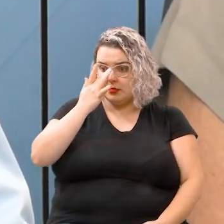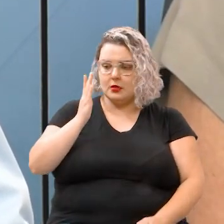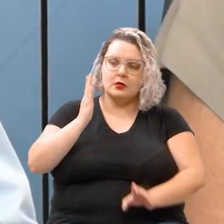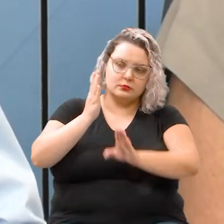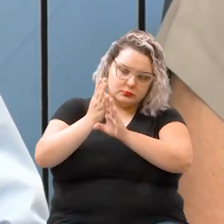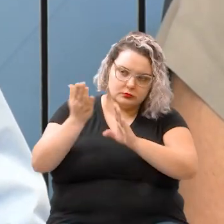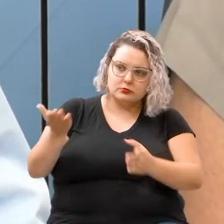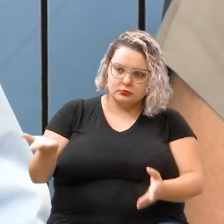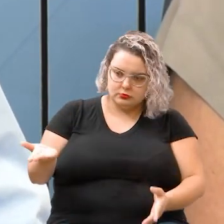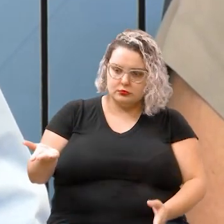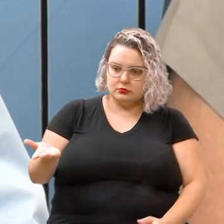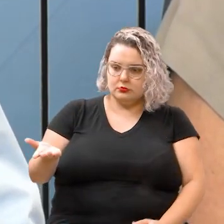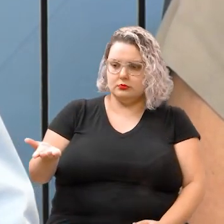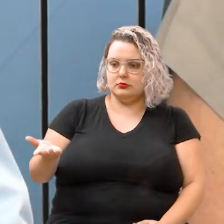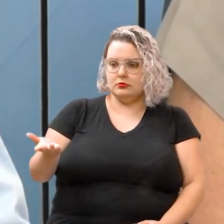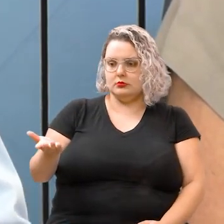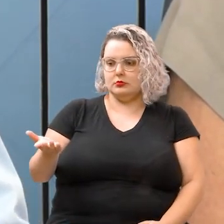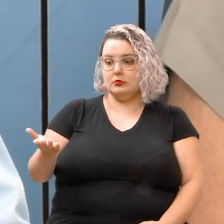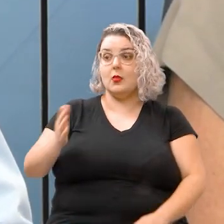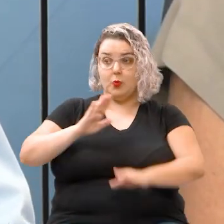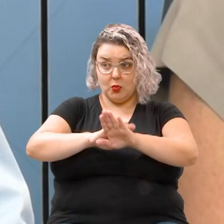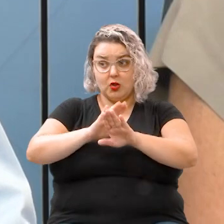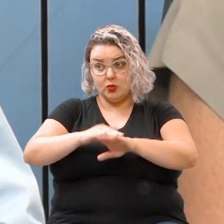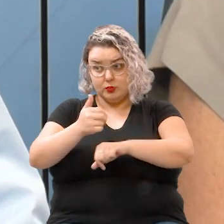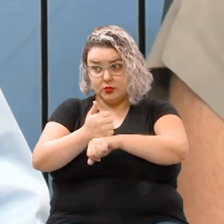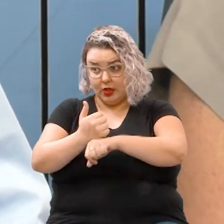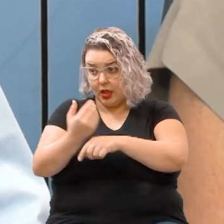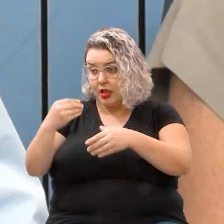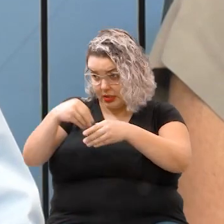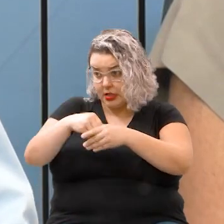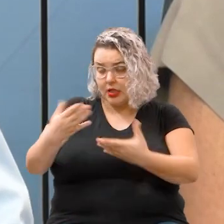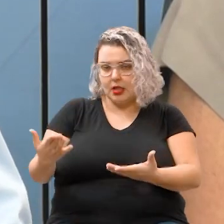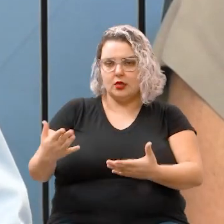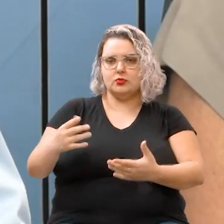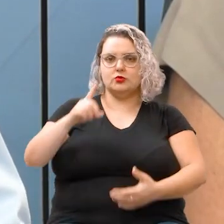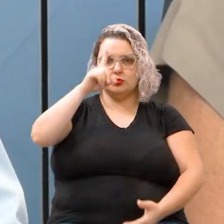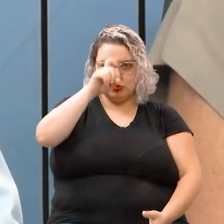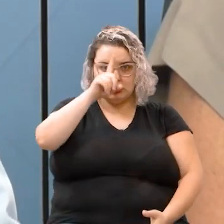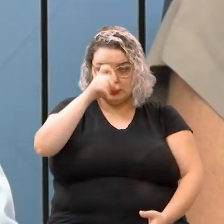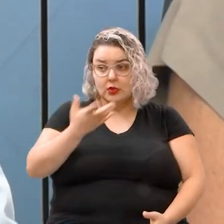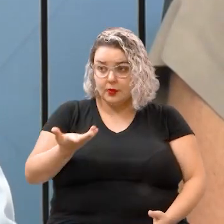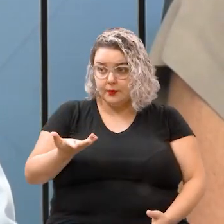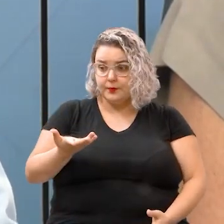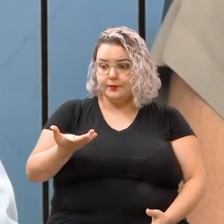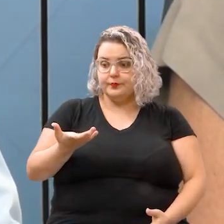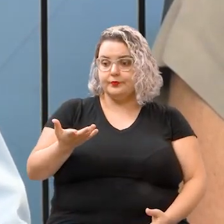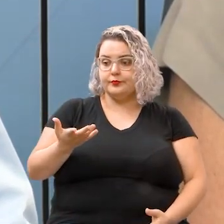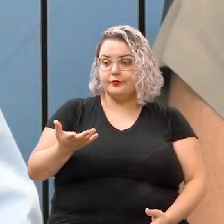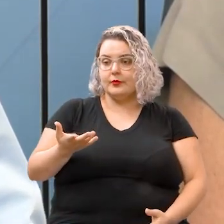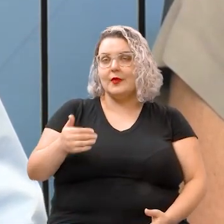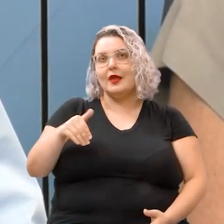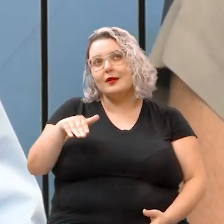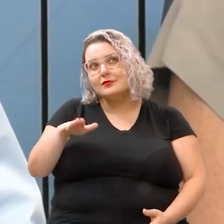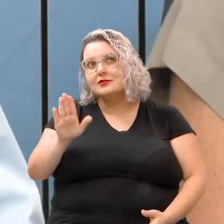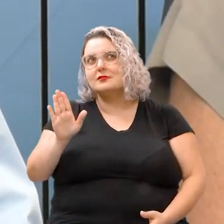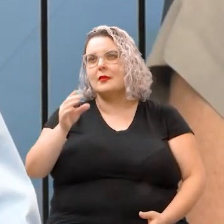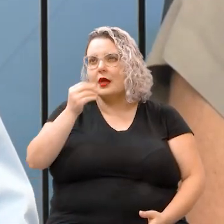à minha atuação profissional dentro de um hospital, que são os casos mais